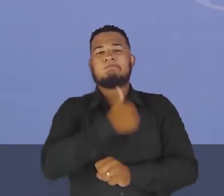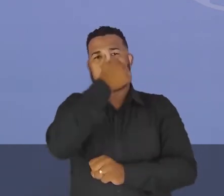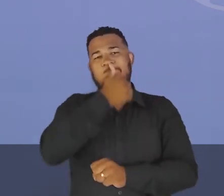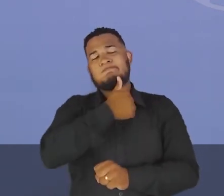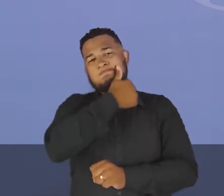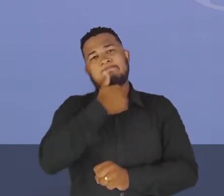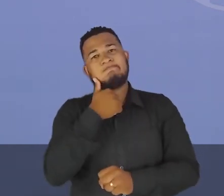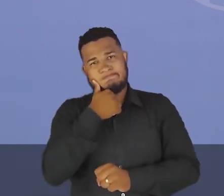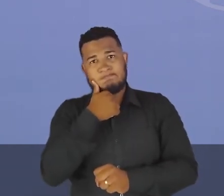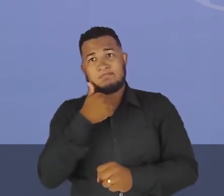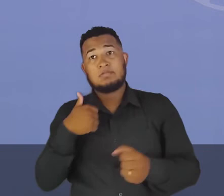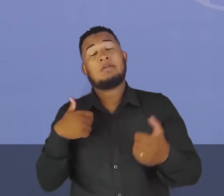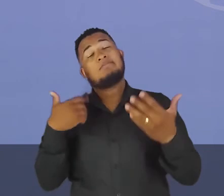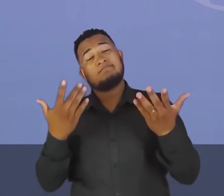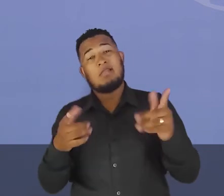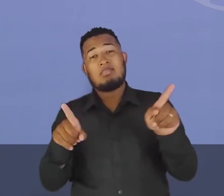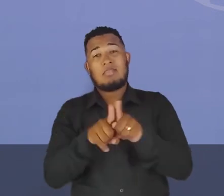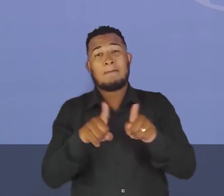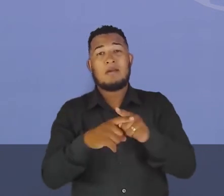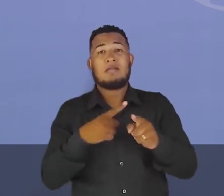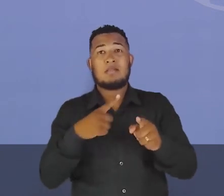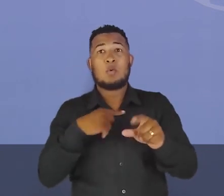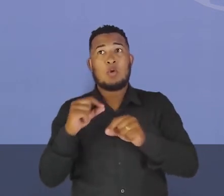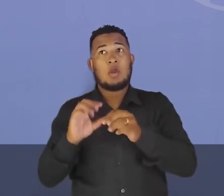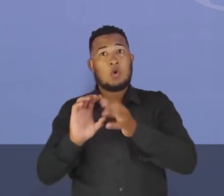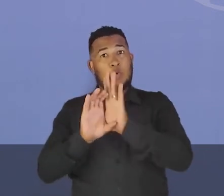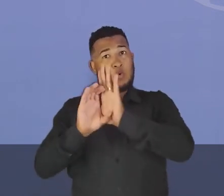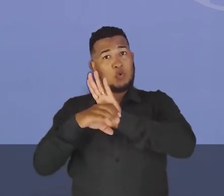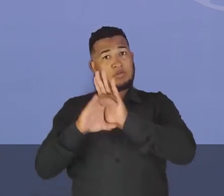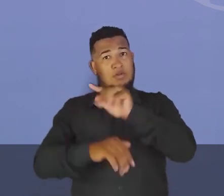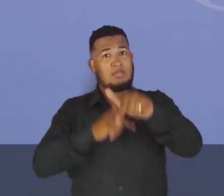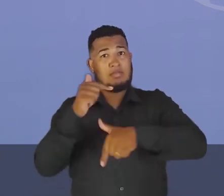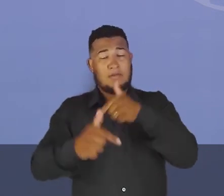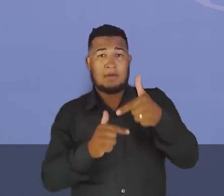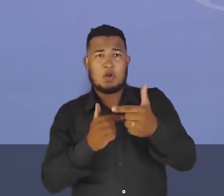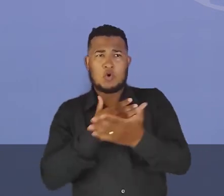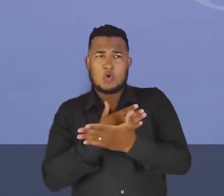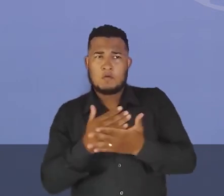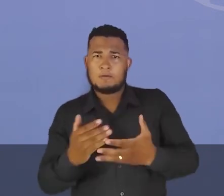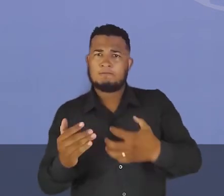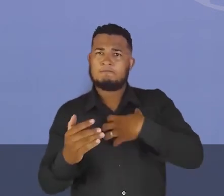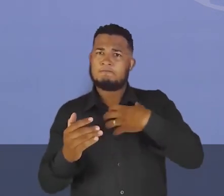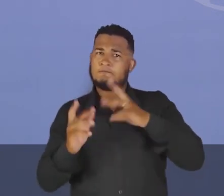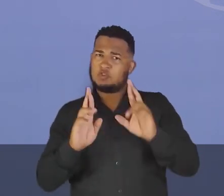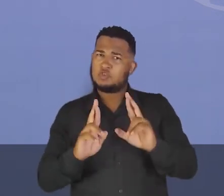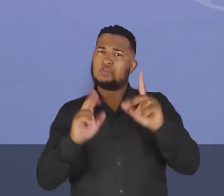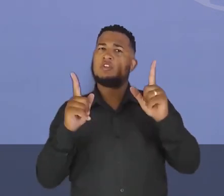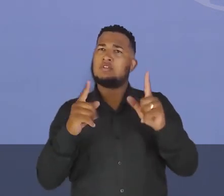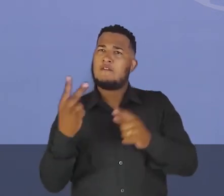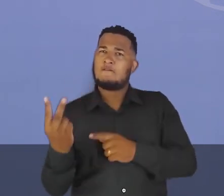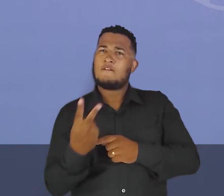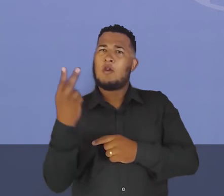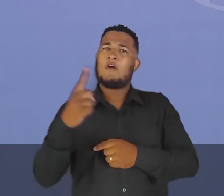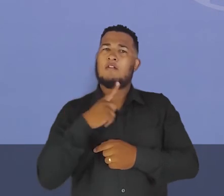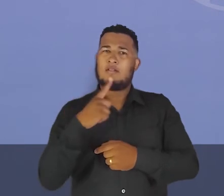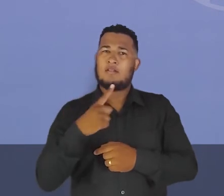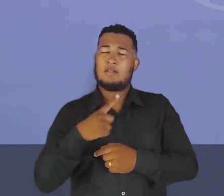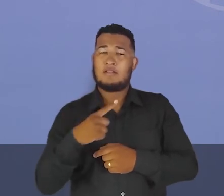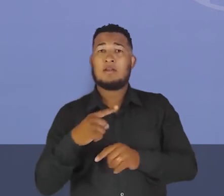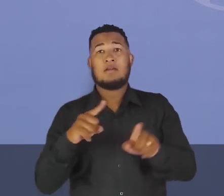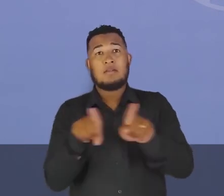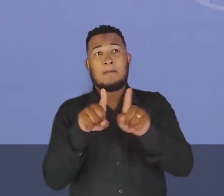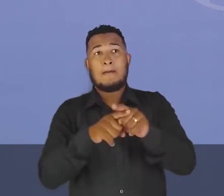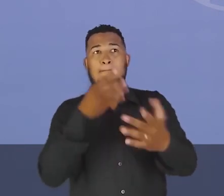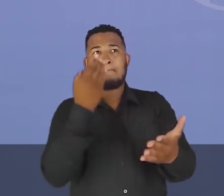Idade Moderna, apesar do conceito de trabalho começar a ser um pouco mais valorizado e